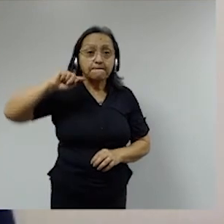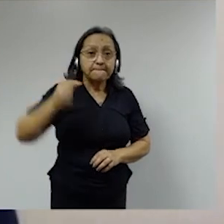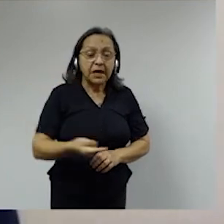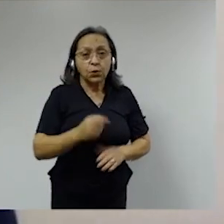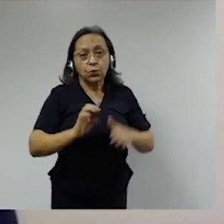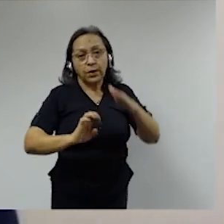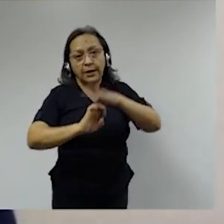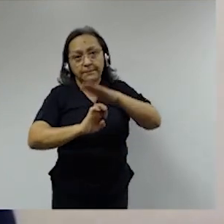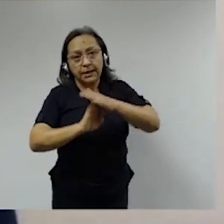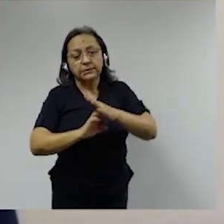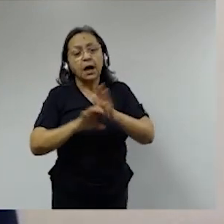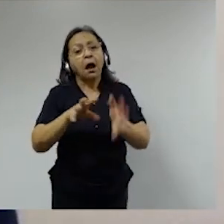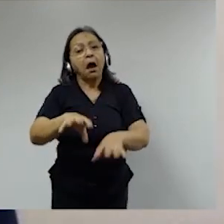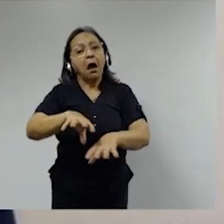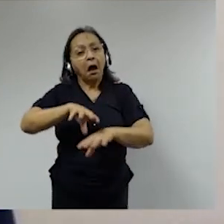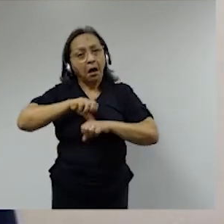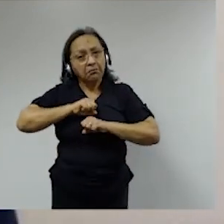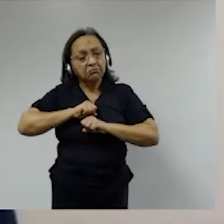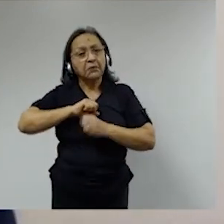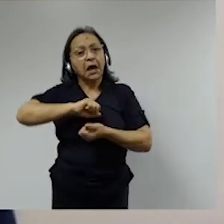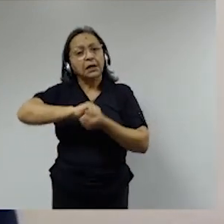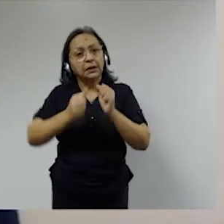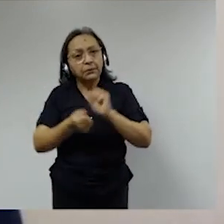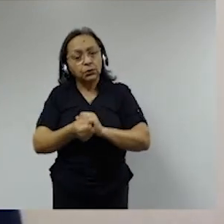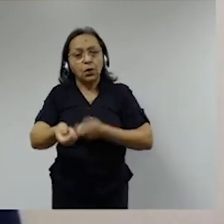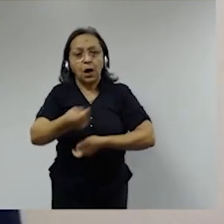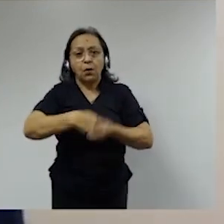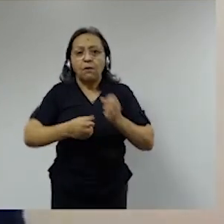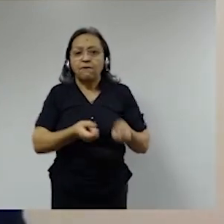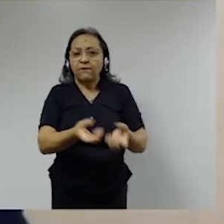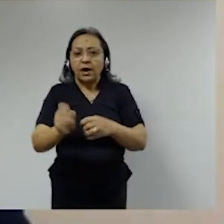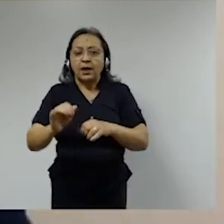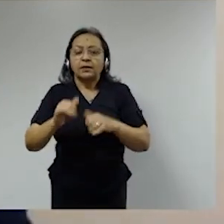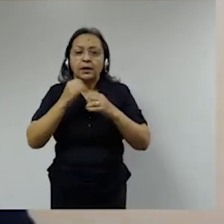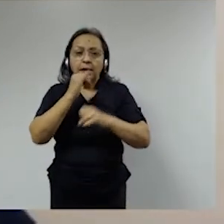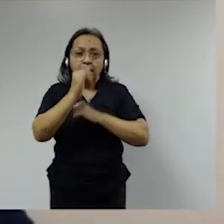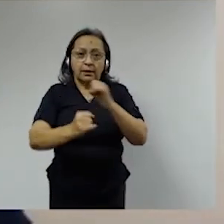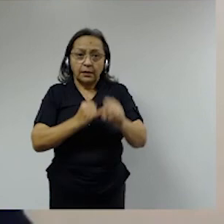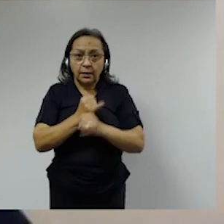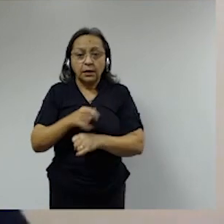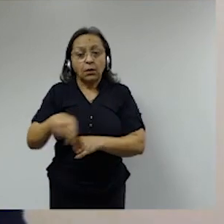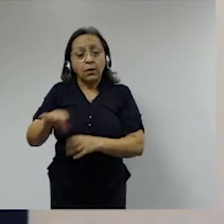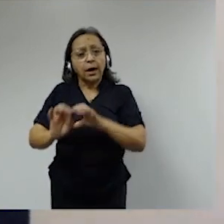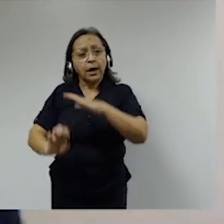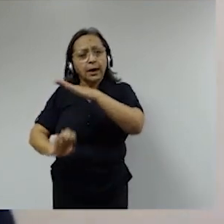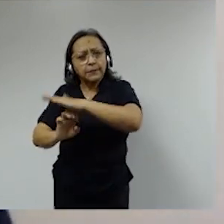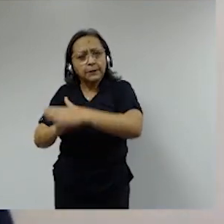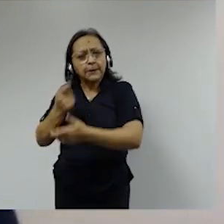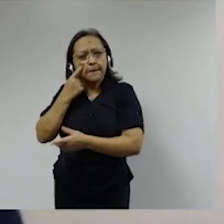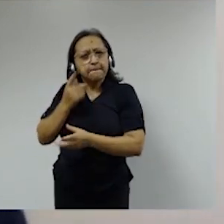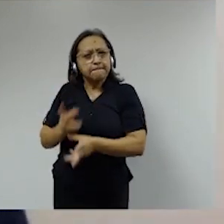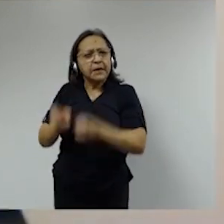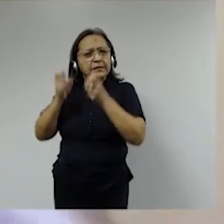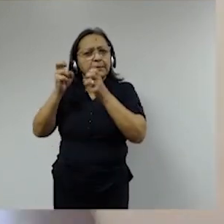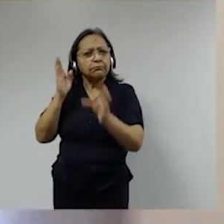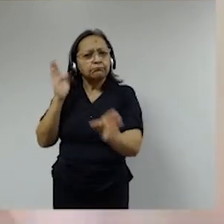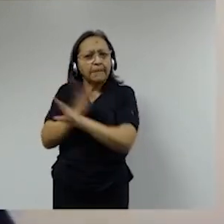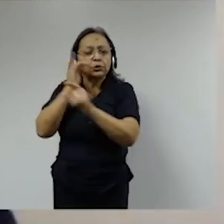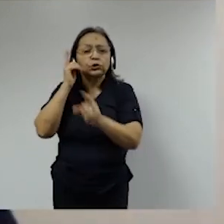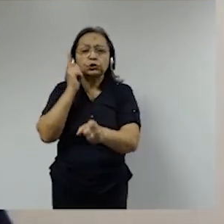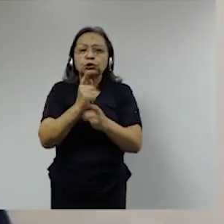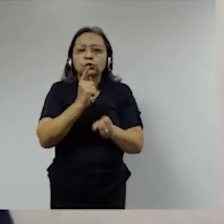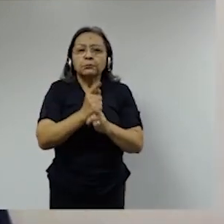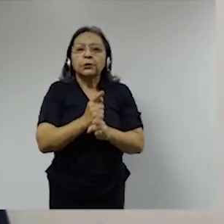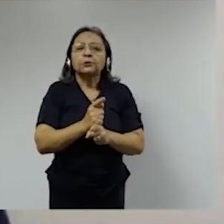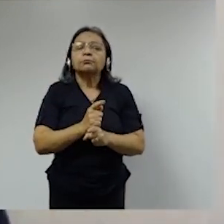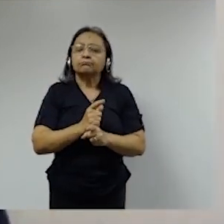empresas aderiram ao comércio eletrônico. São empresas que notaram e viram no comércio eletrônico a forma mais eficaz